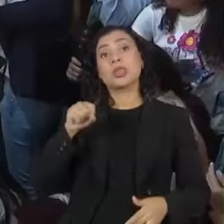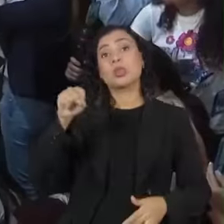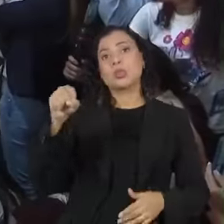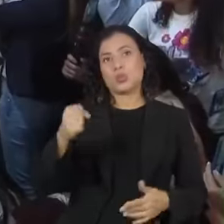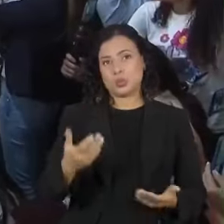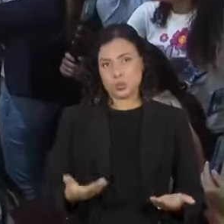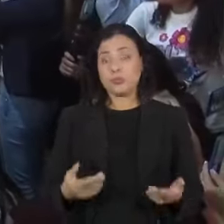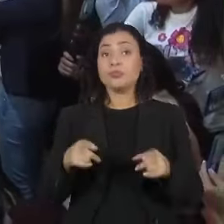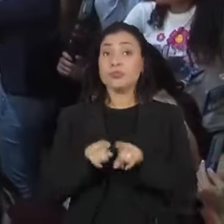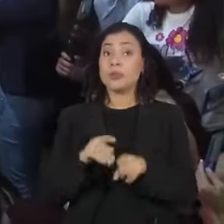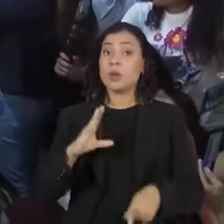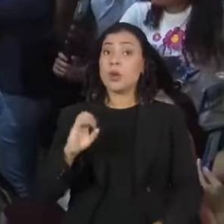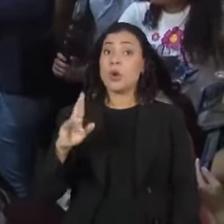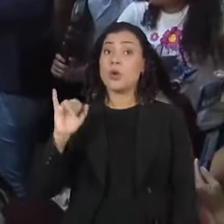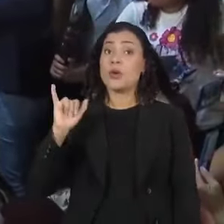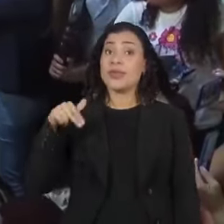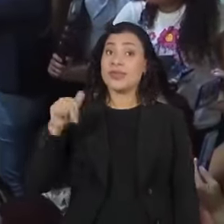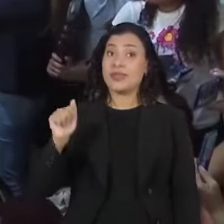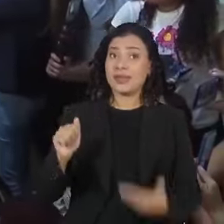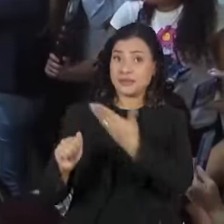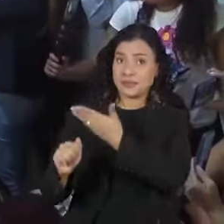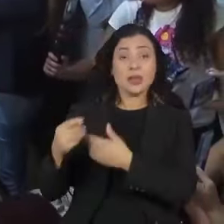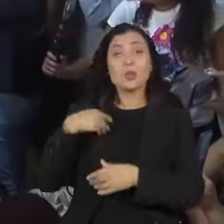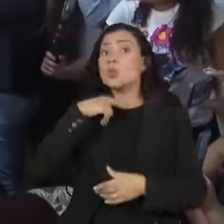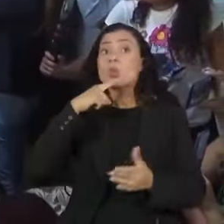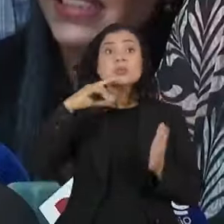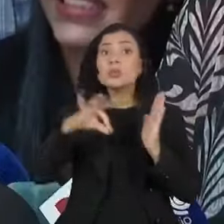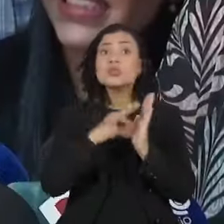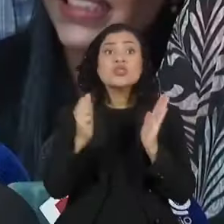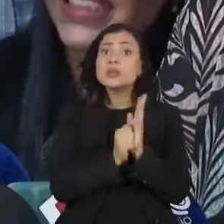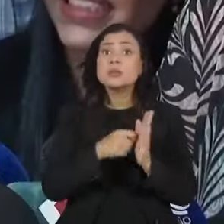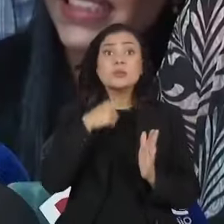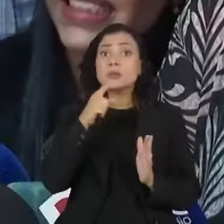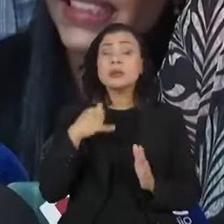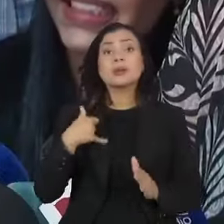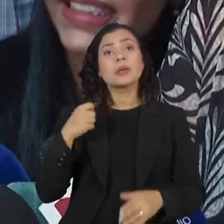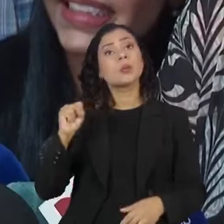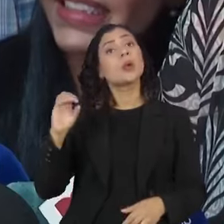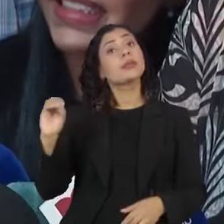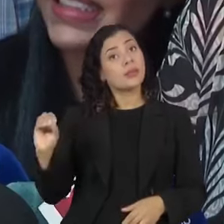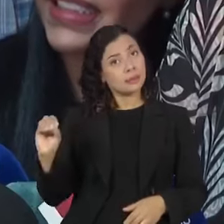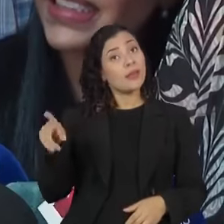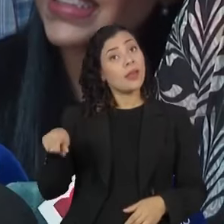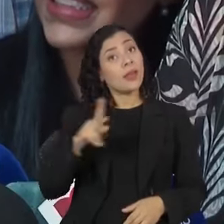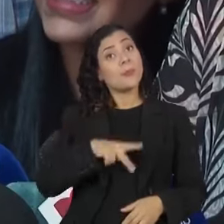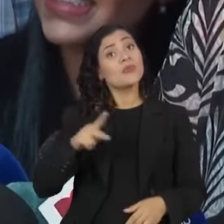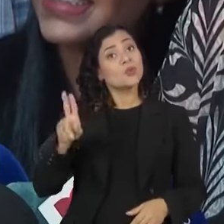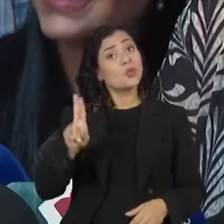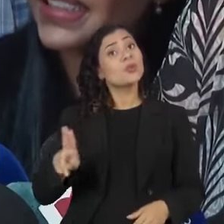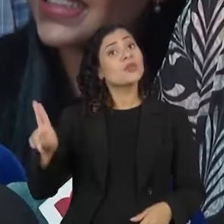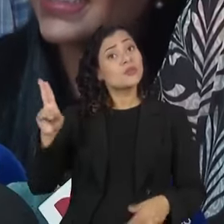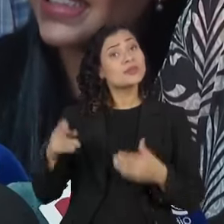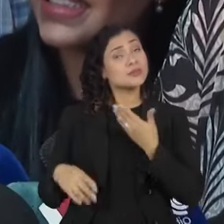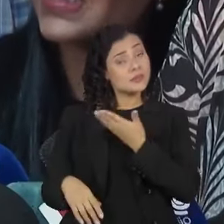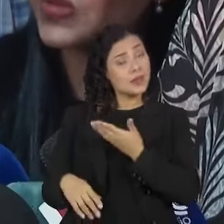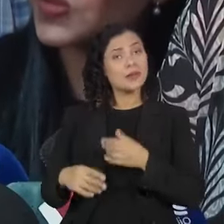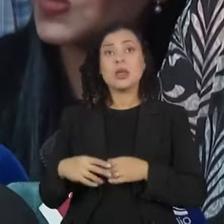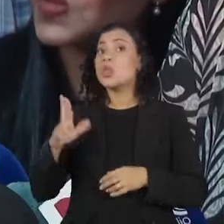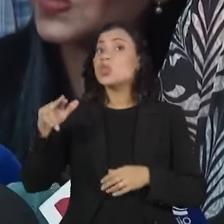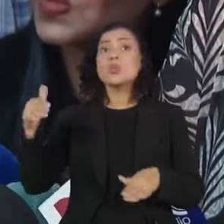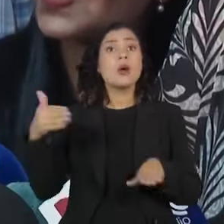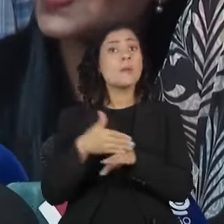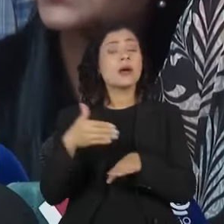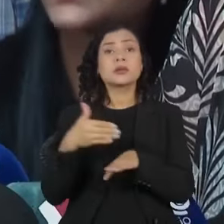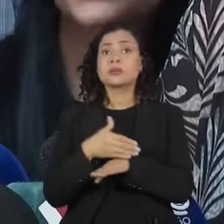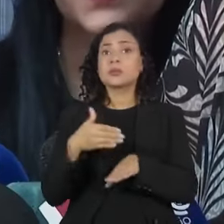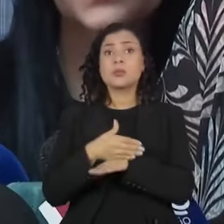Corina yores escolhida da oposição que não conseguiu fazer o registro tem 80 anos é professora Universitária nunca participou